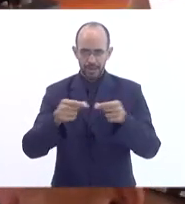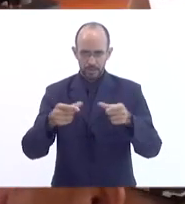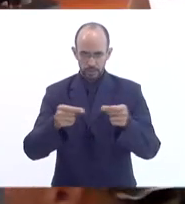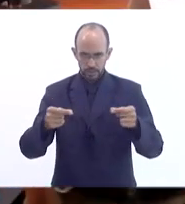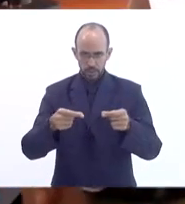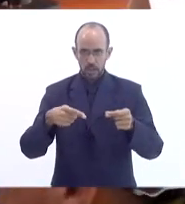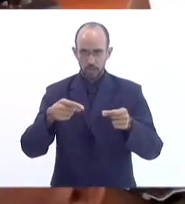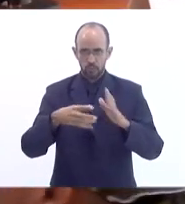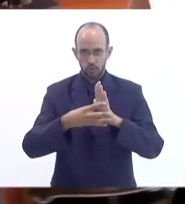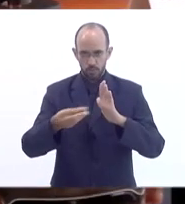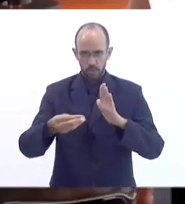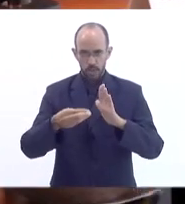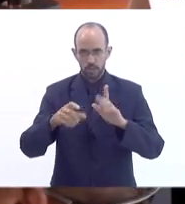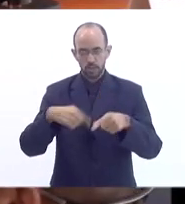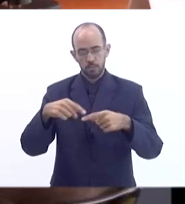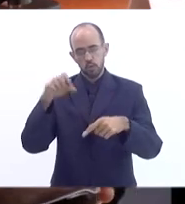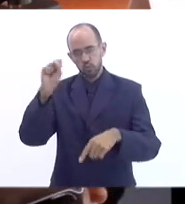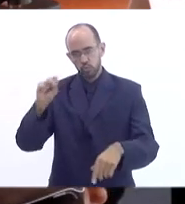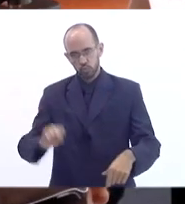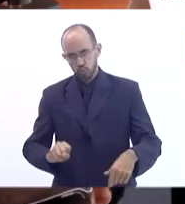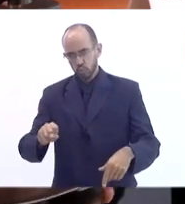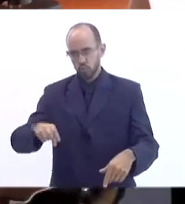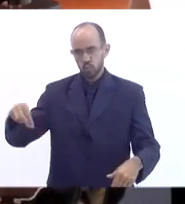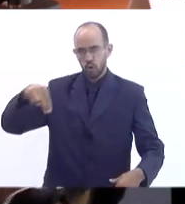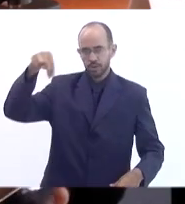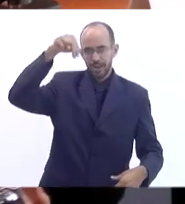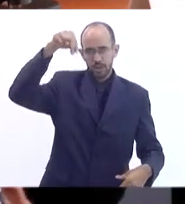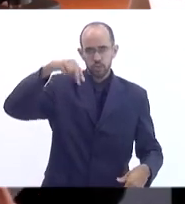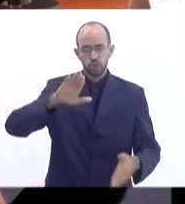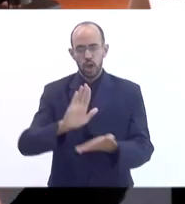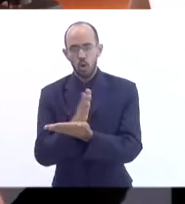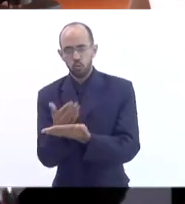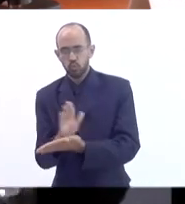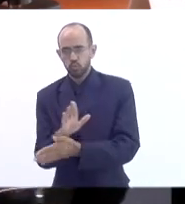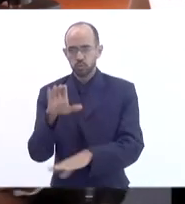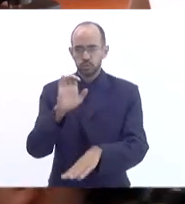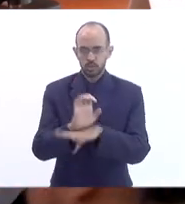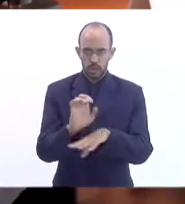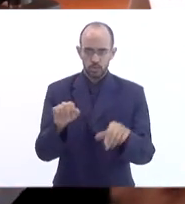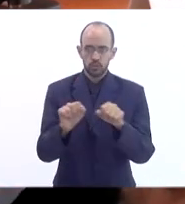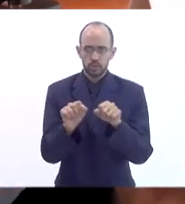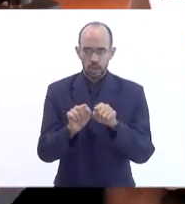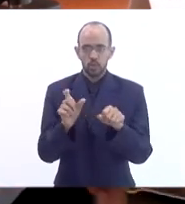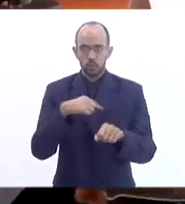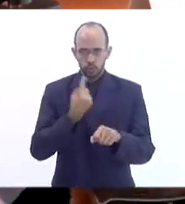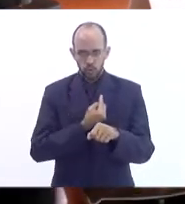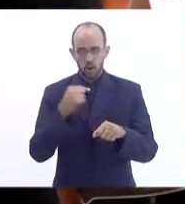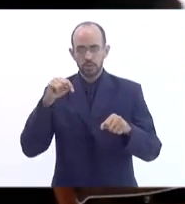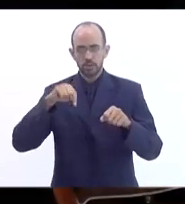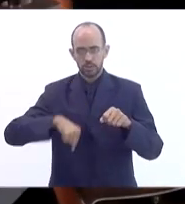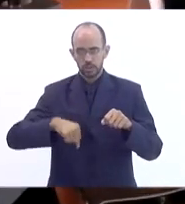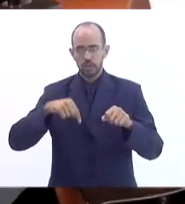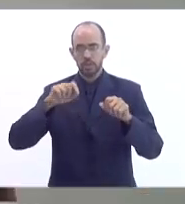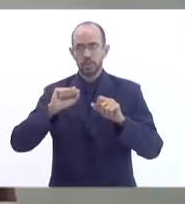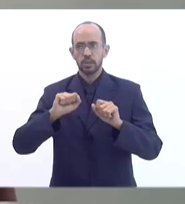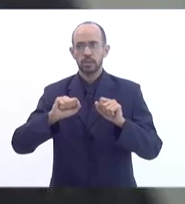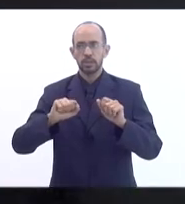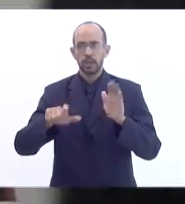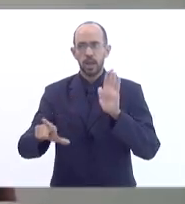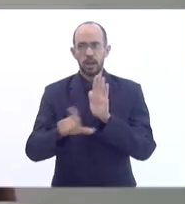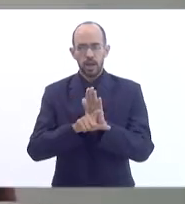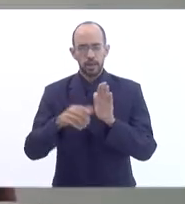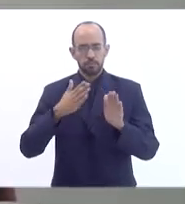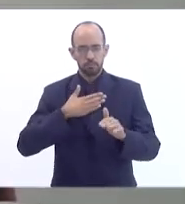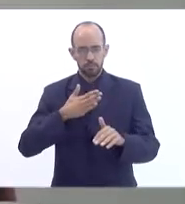depois do Sul no nordeste alguns estados fizeram e nós reflitamos uma lei de minha autoria da deputada